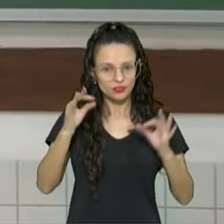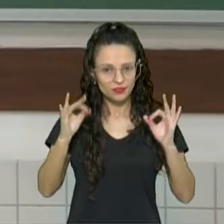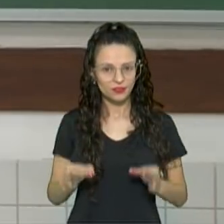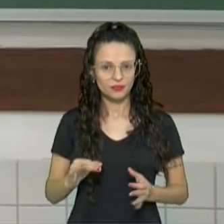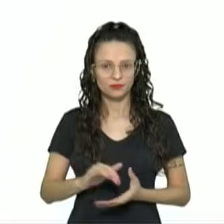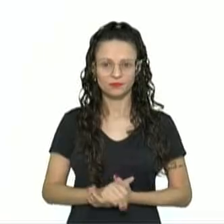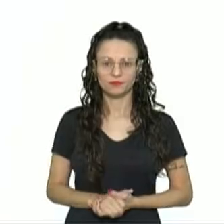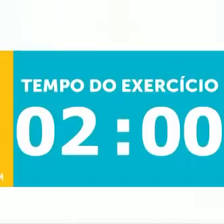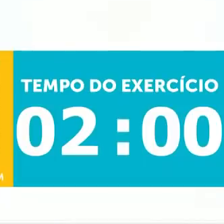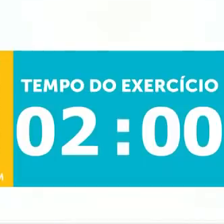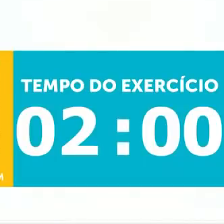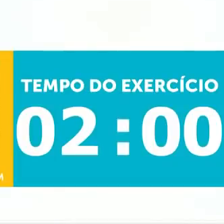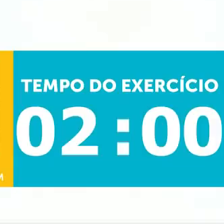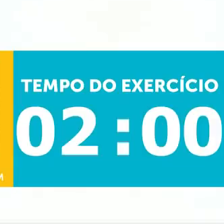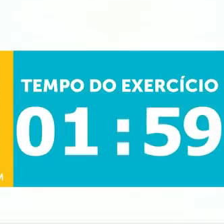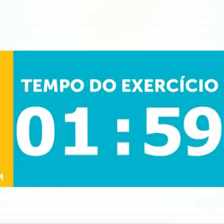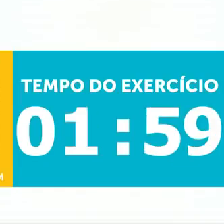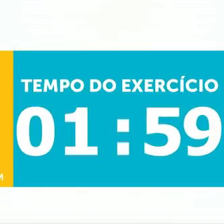correta?